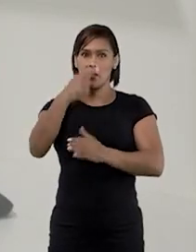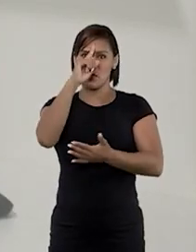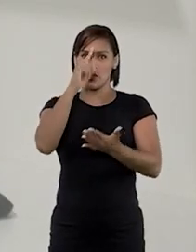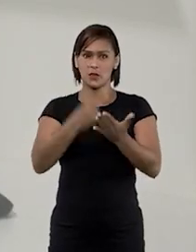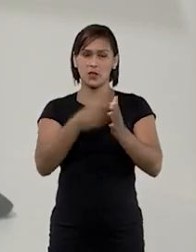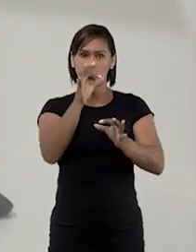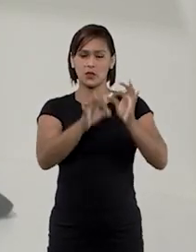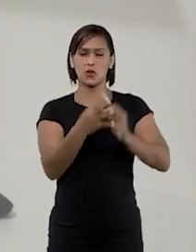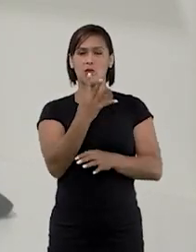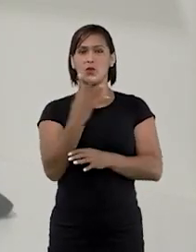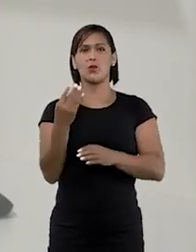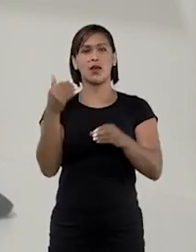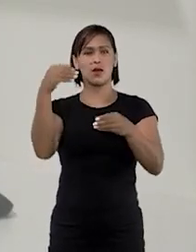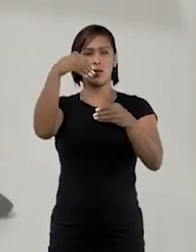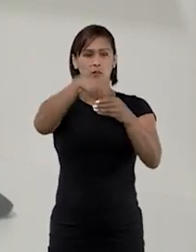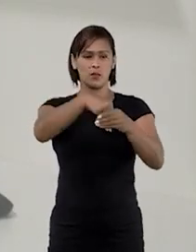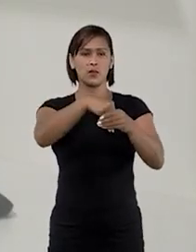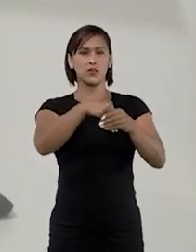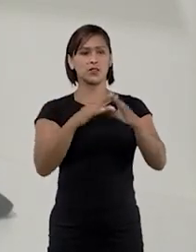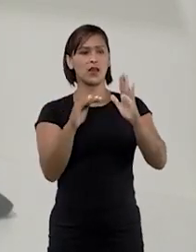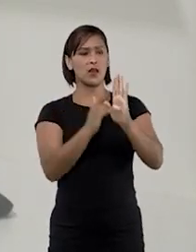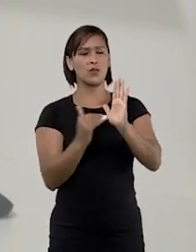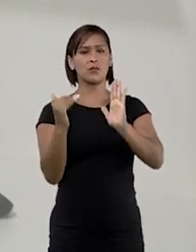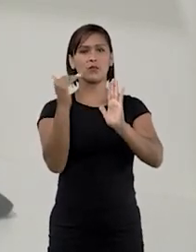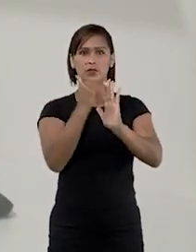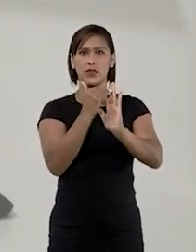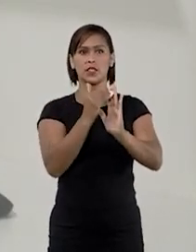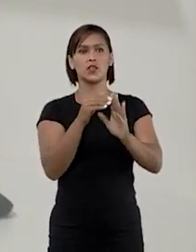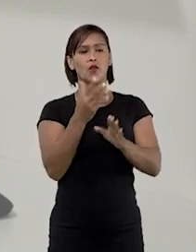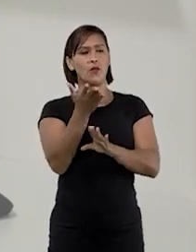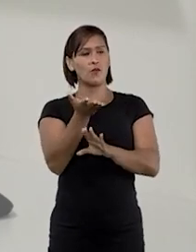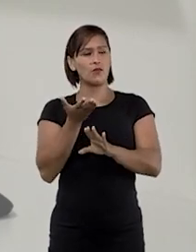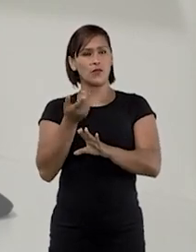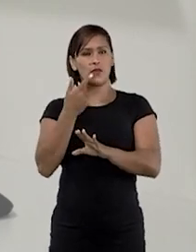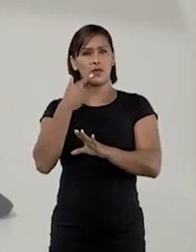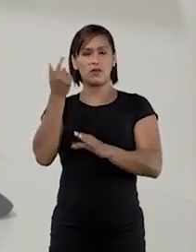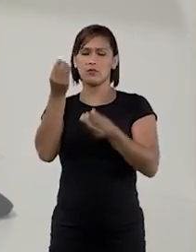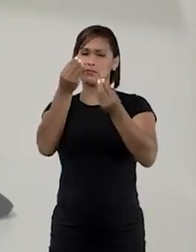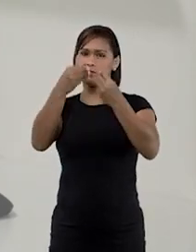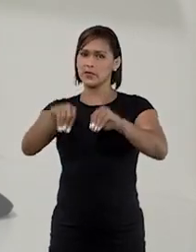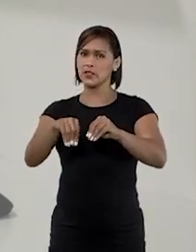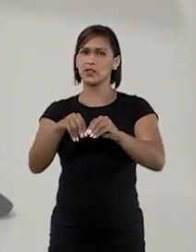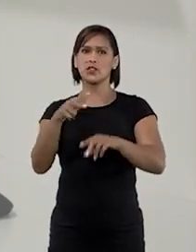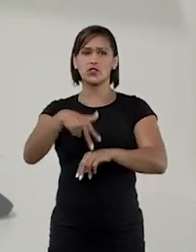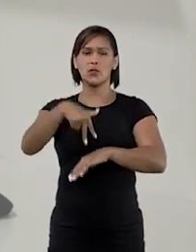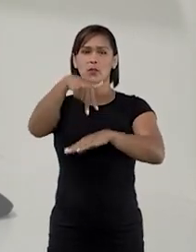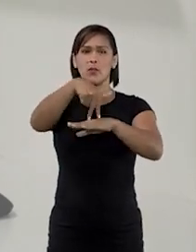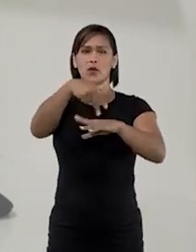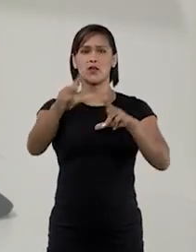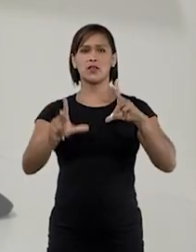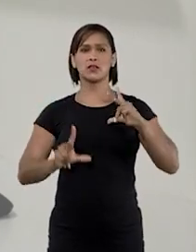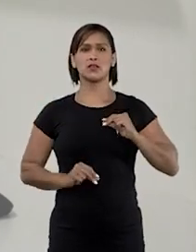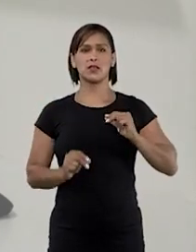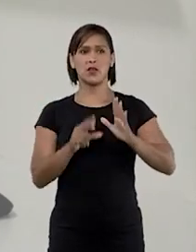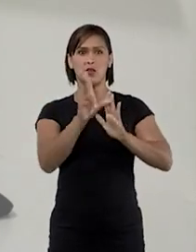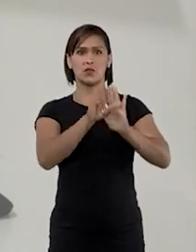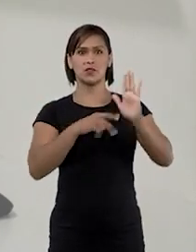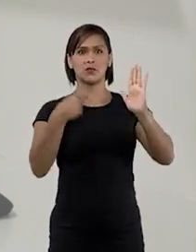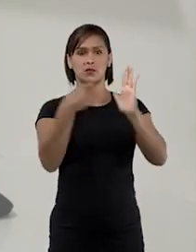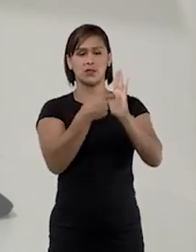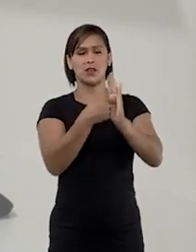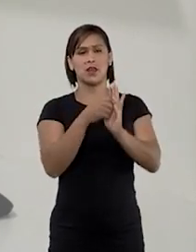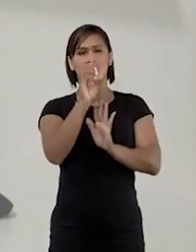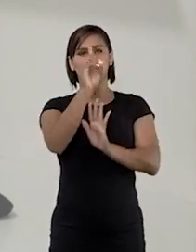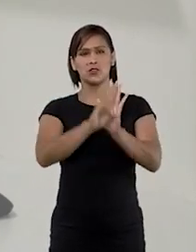judiciais como quatro candidatos em posição superior à deles foram convocados mas desistiram de tomar posse os